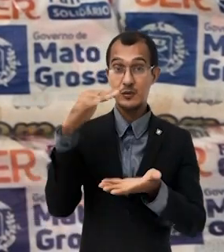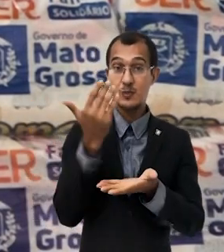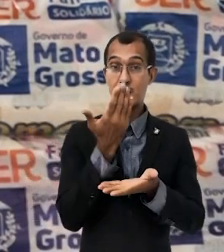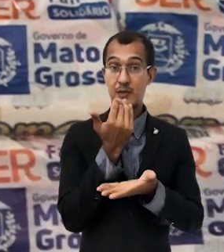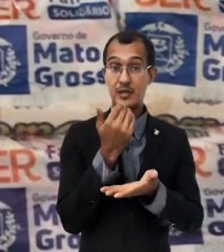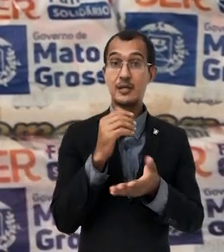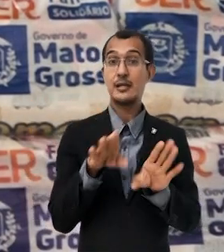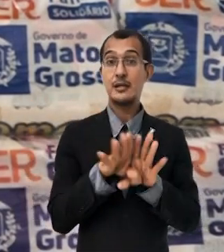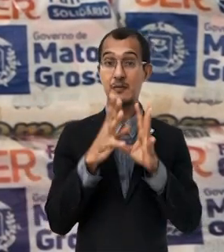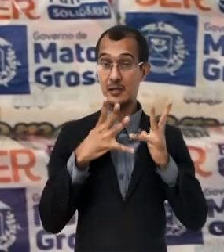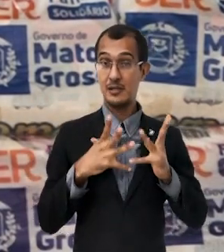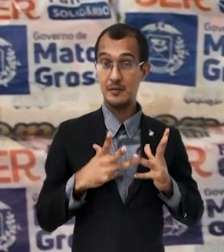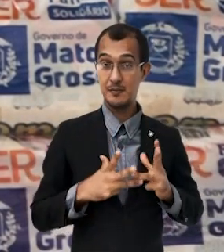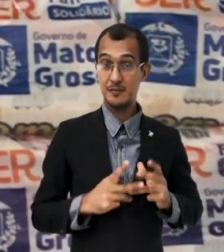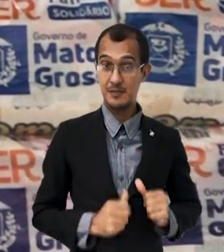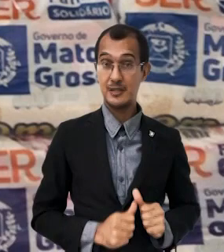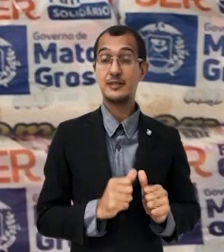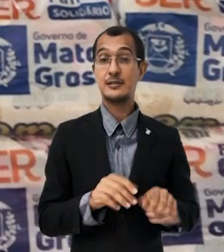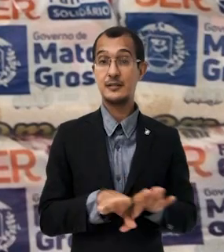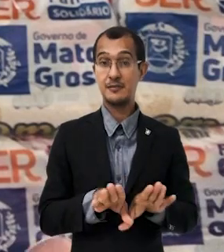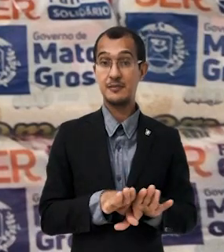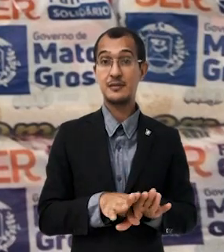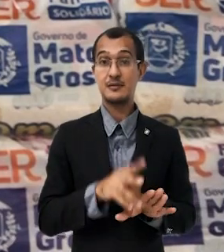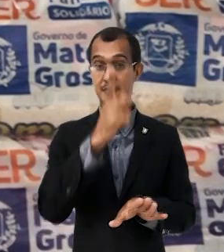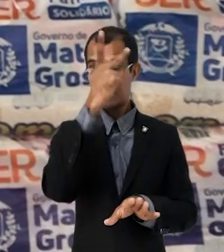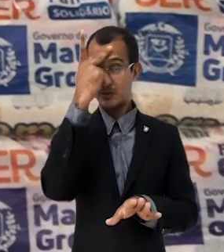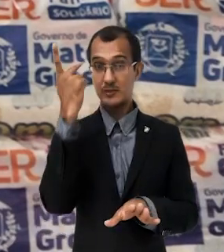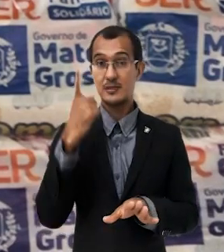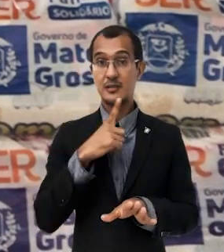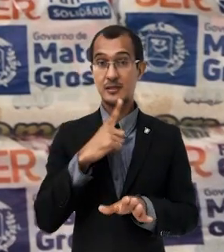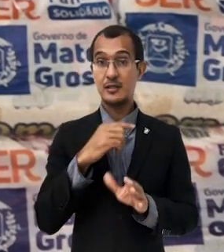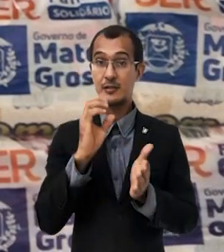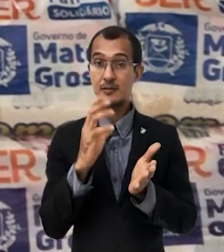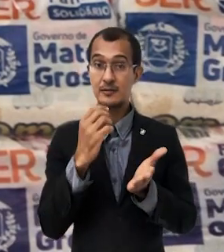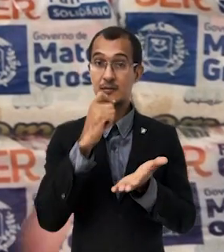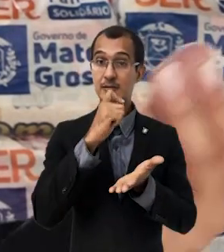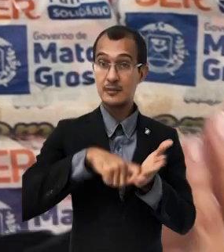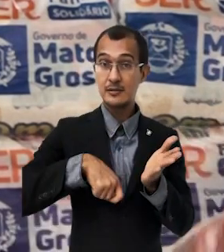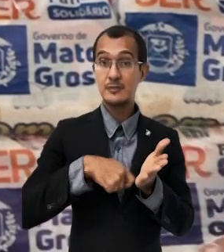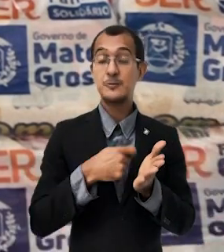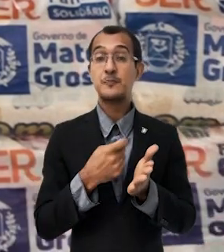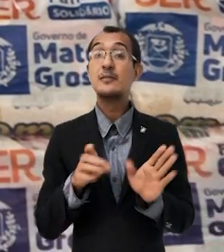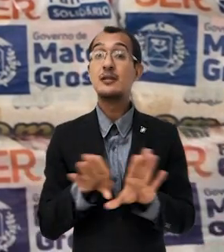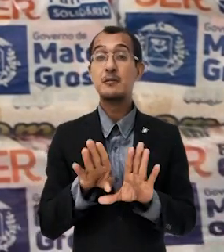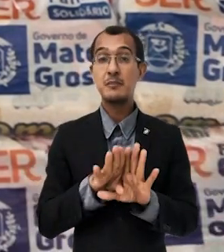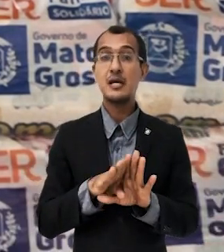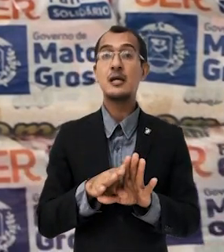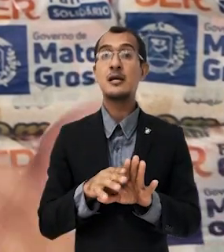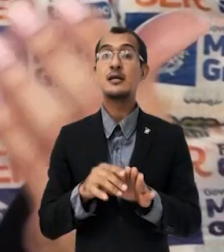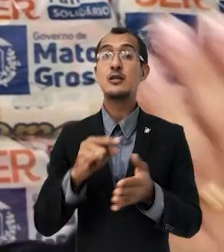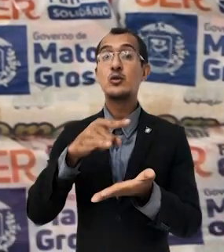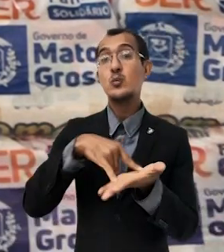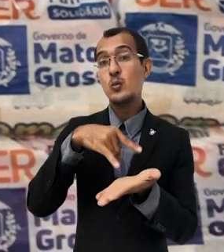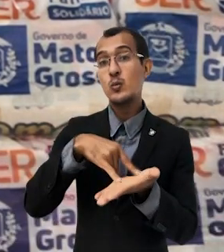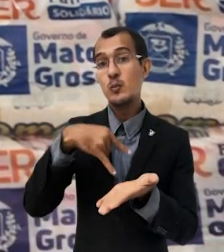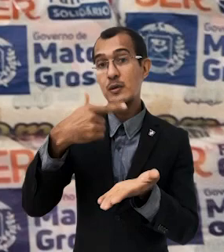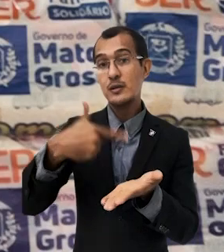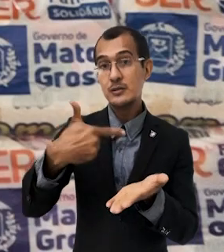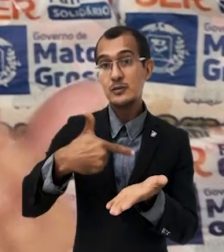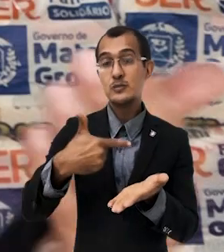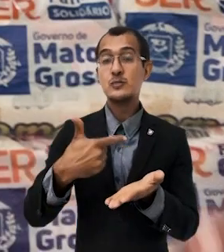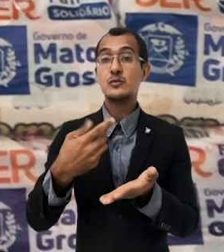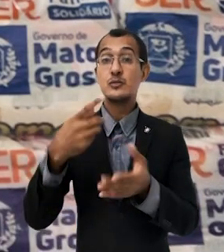básica, do material de higiene para as famílias que estão aí no cadastro único, nós também trazemos serviço de cidadania, como segunda via